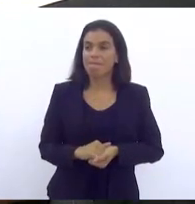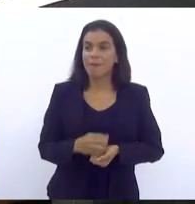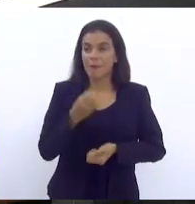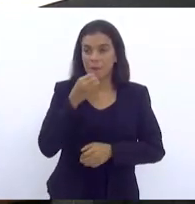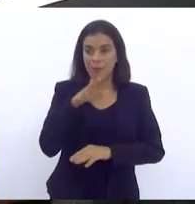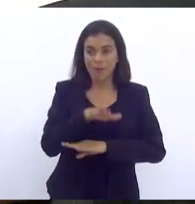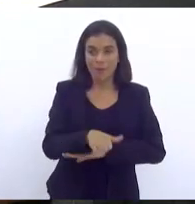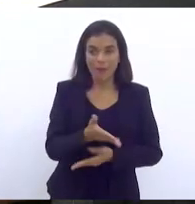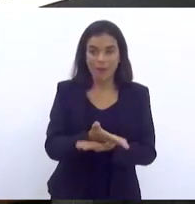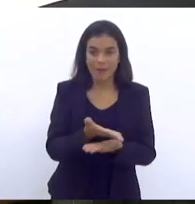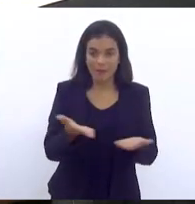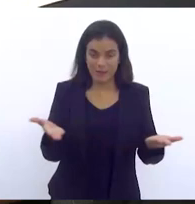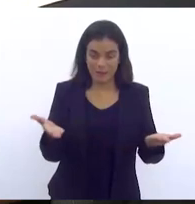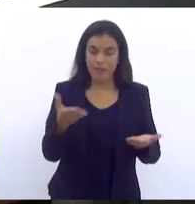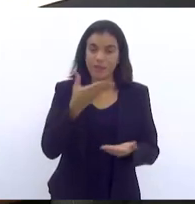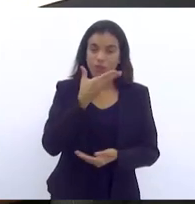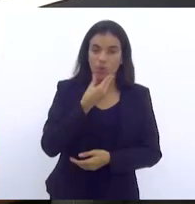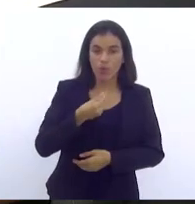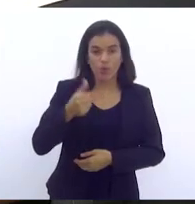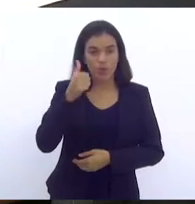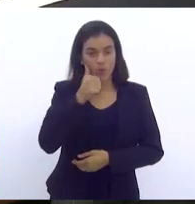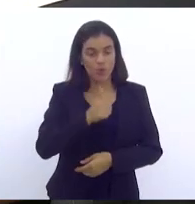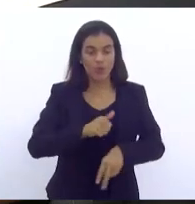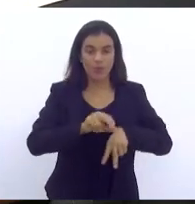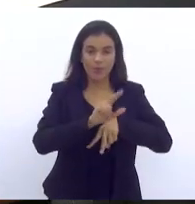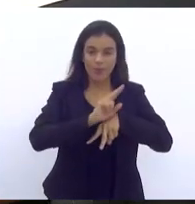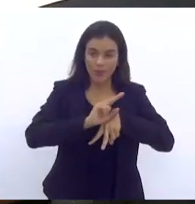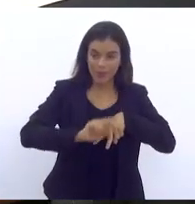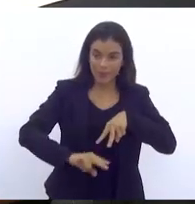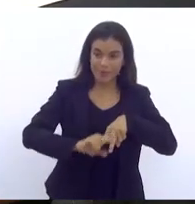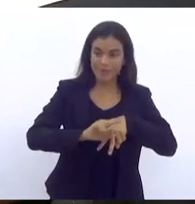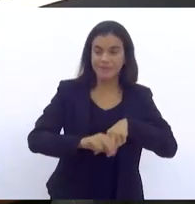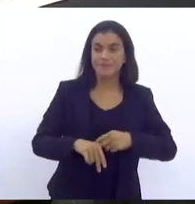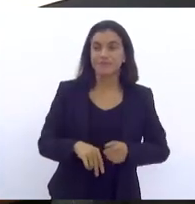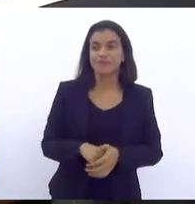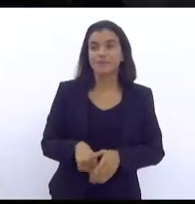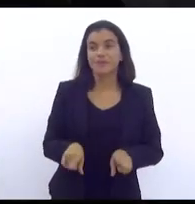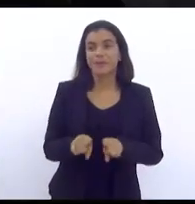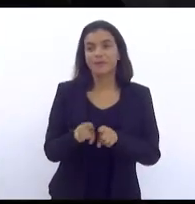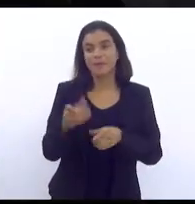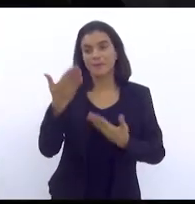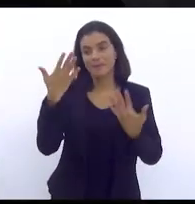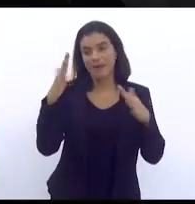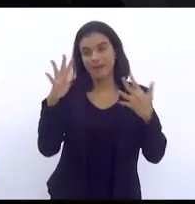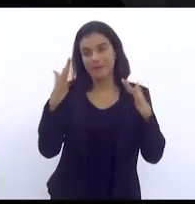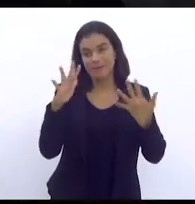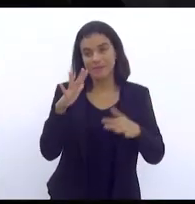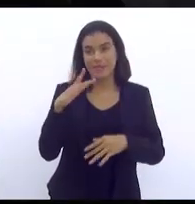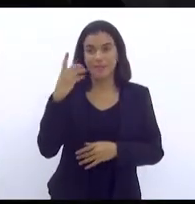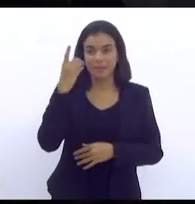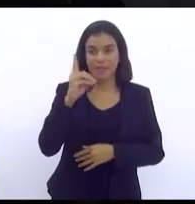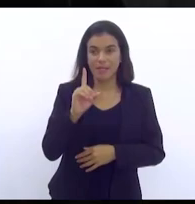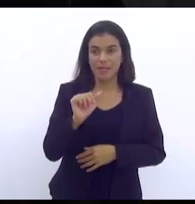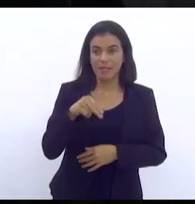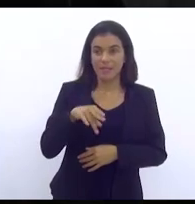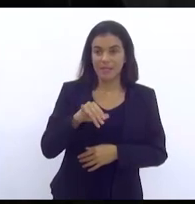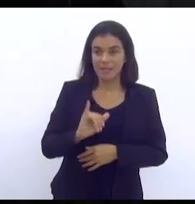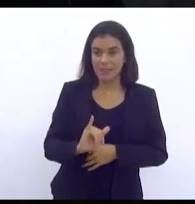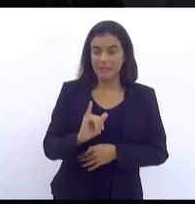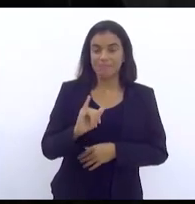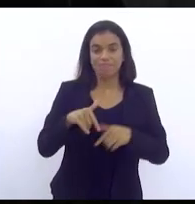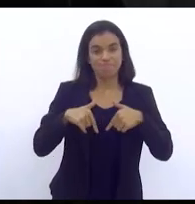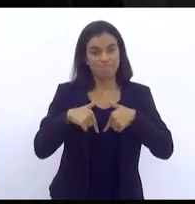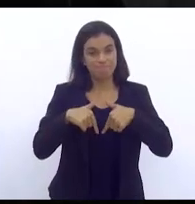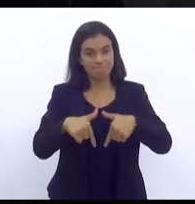Boa tarde a todas todos e todes quero parabenizar deputada Dani Monteiro pela